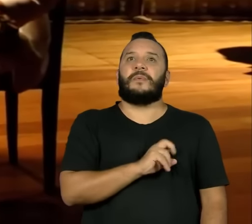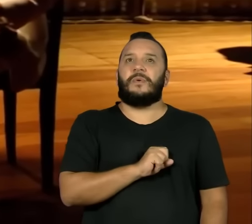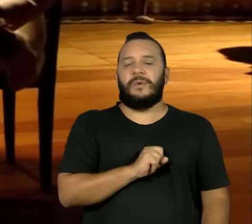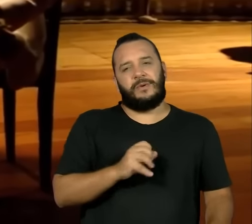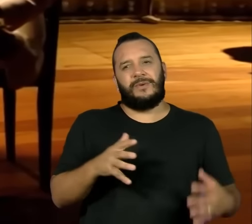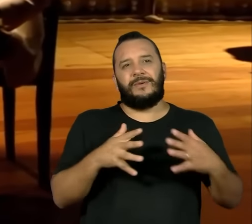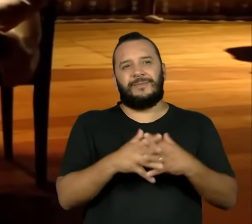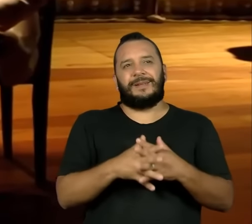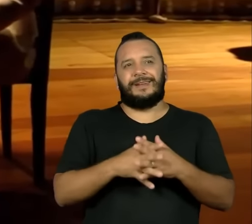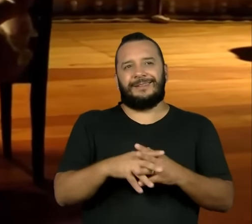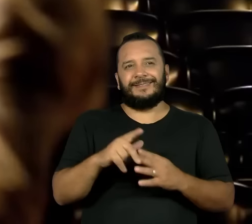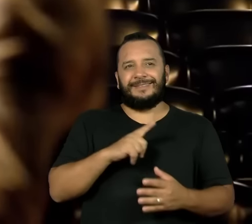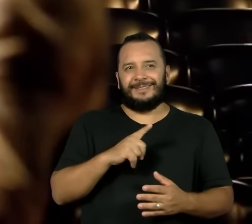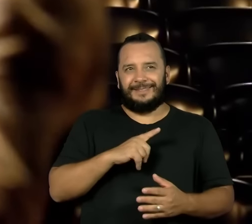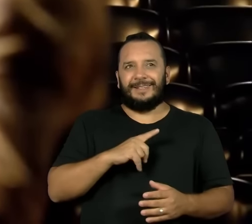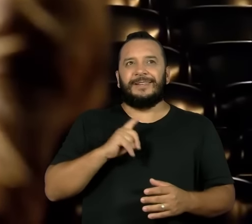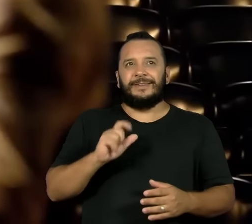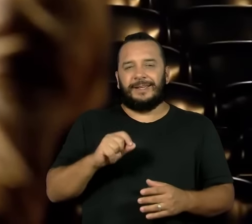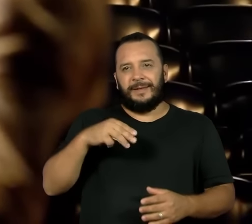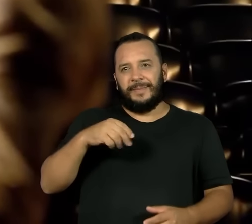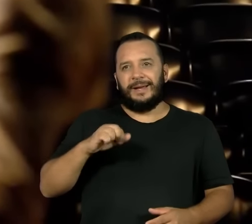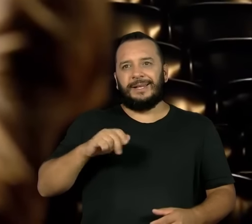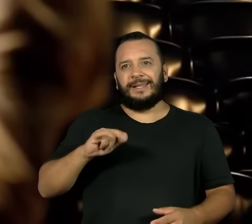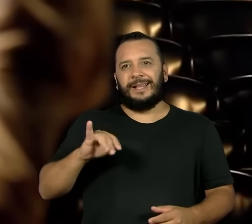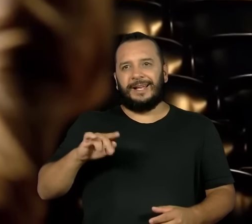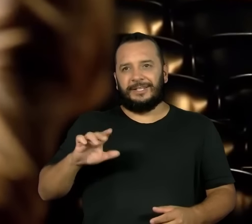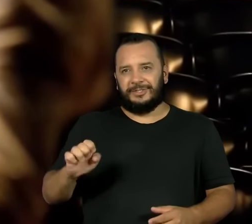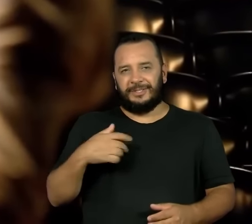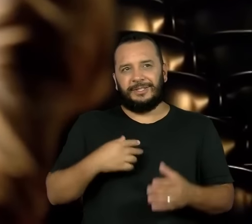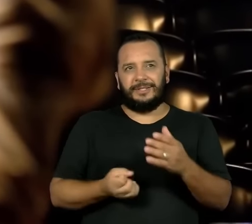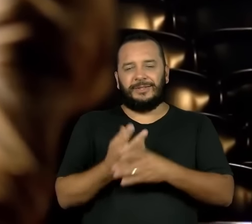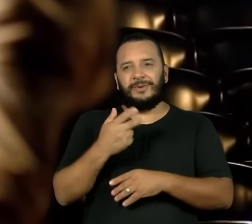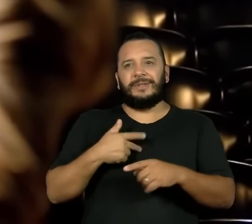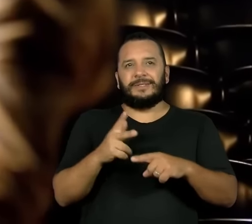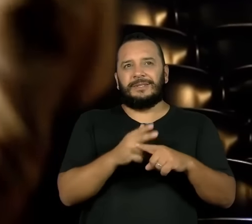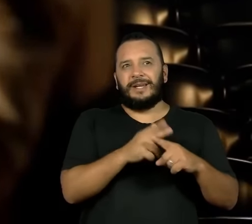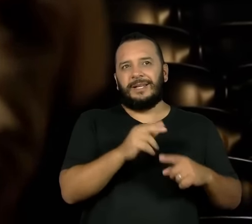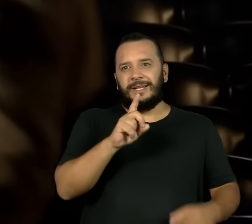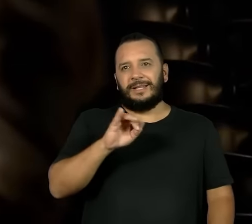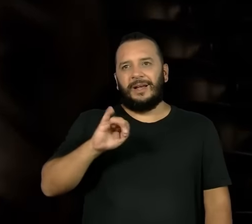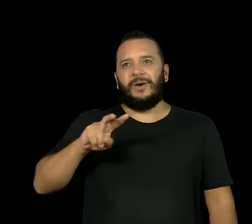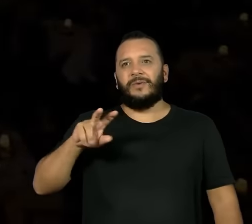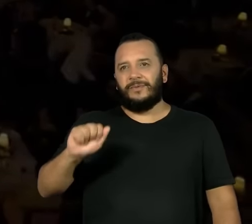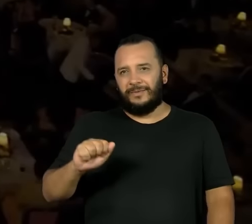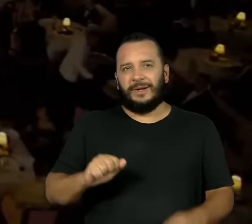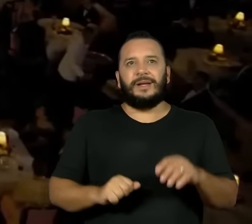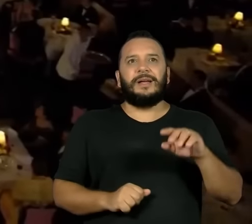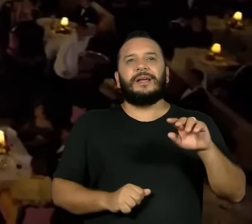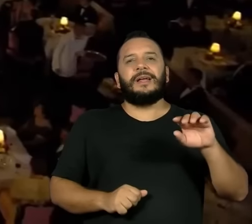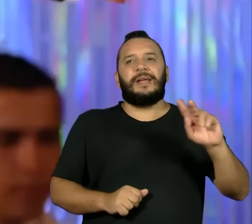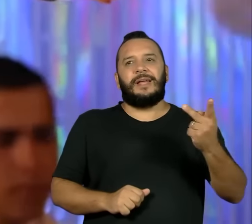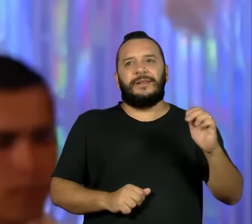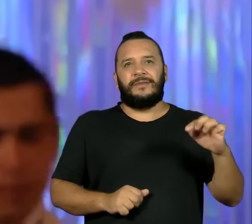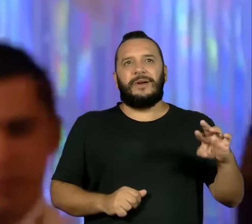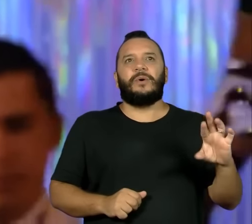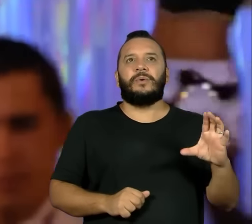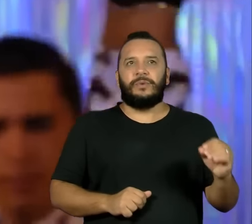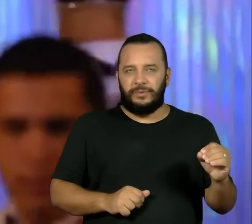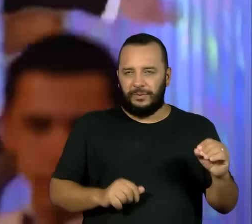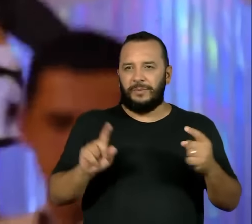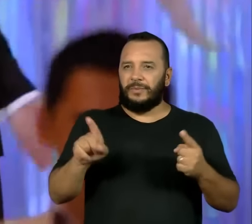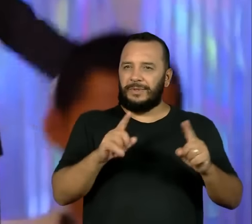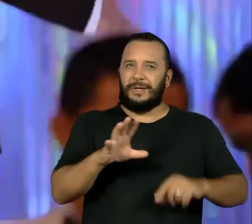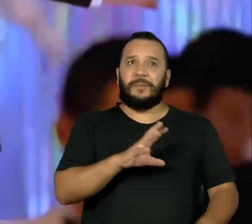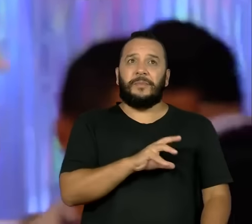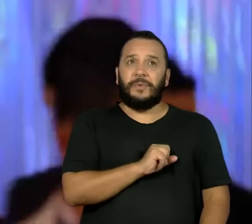inspirou Maria Adelaide Amaral a escrever a minissérie Dalva e Erivelto uma canção de amor o casal